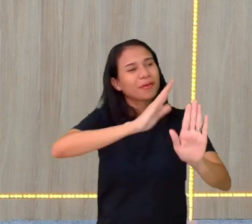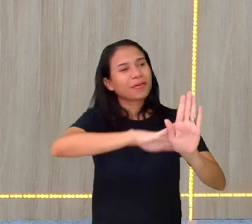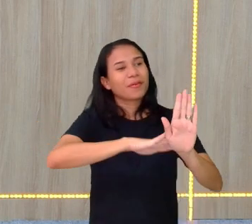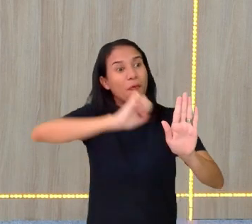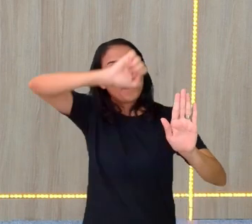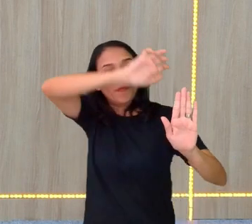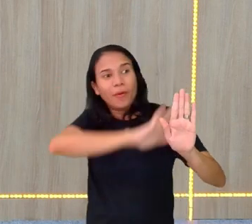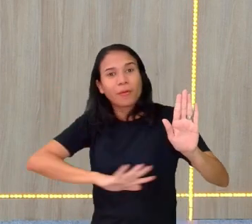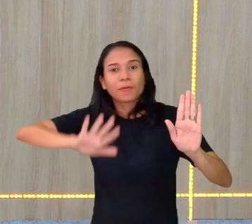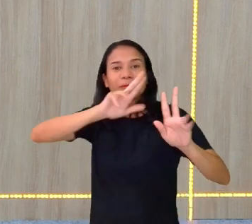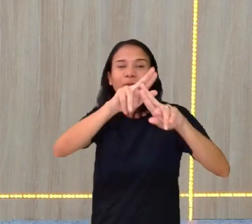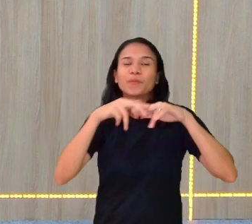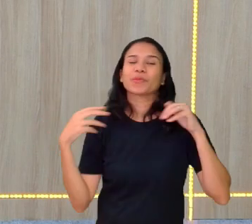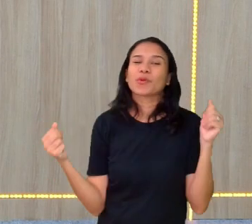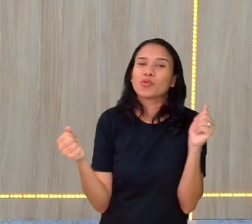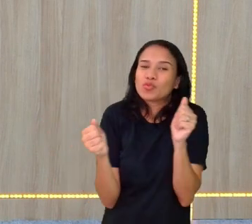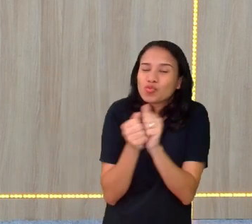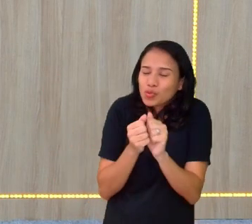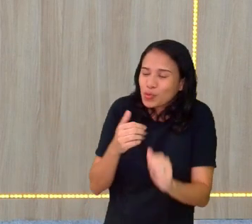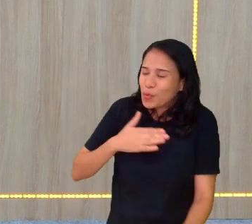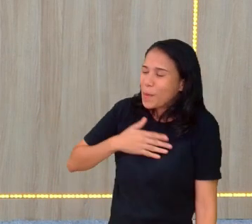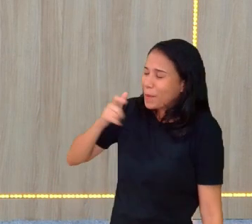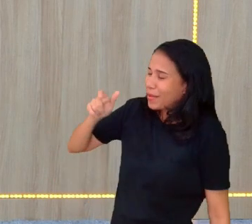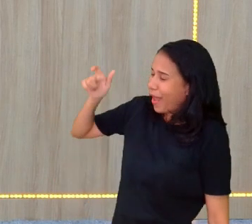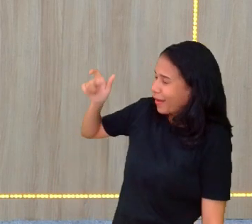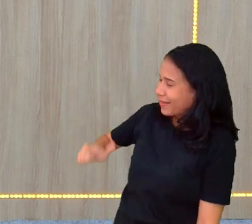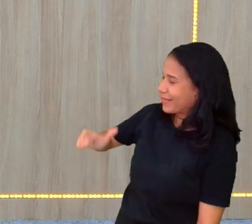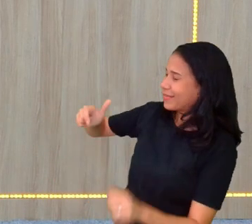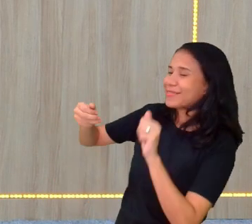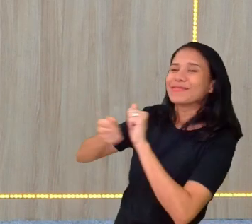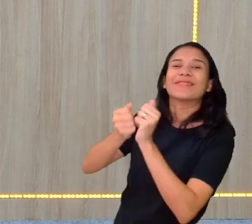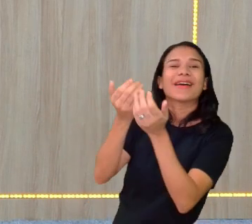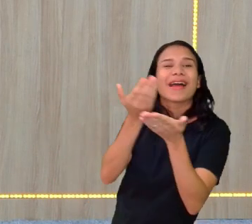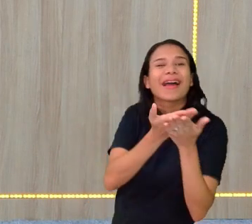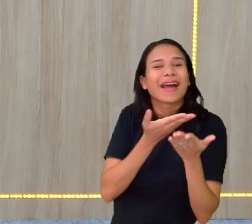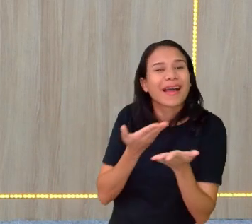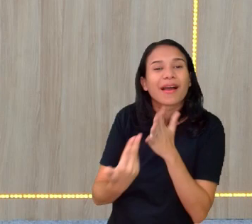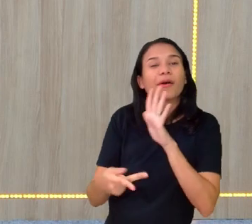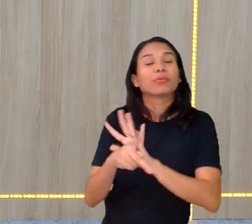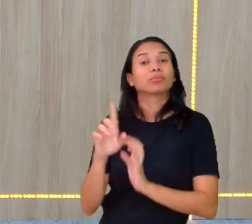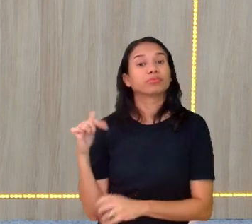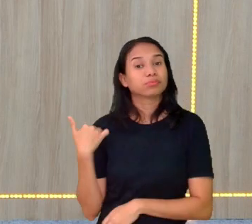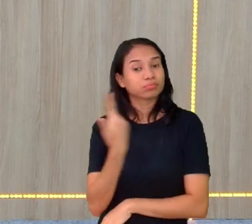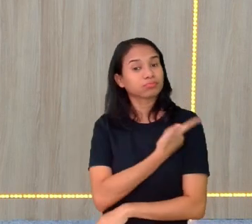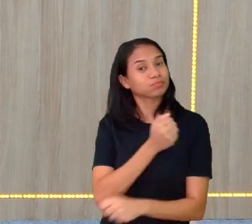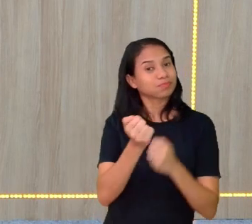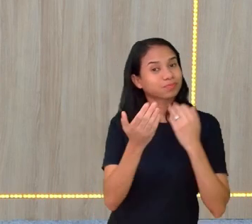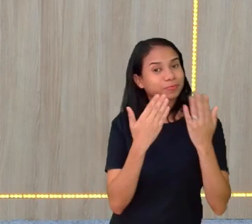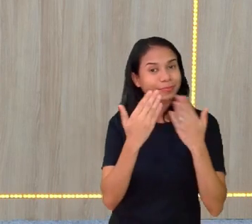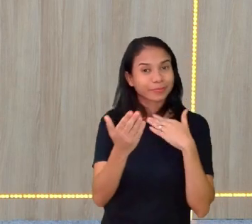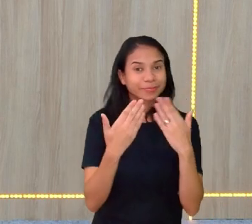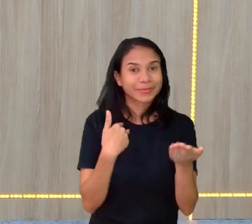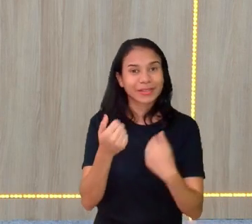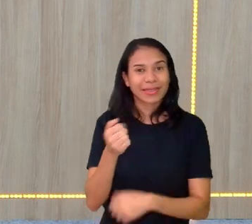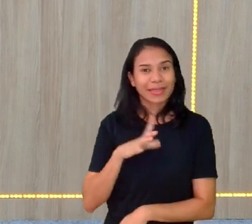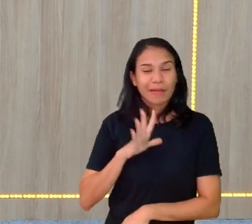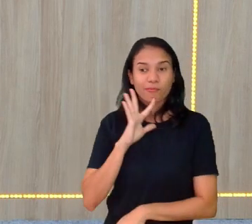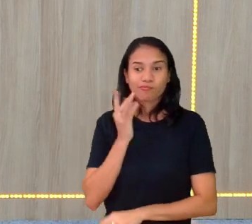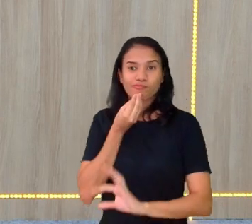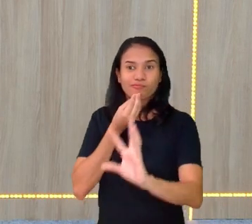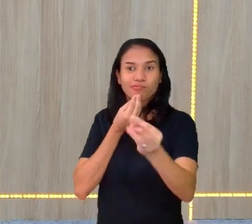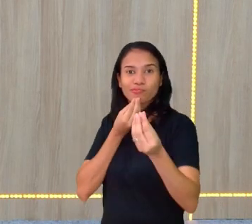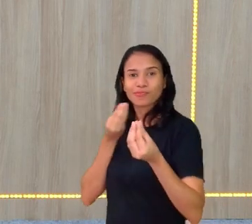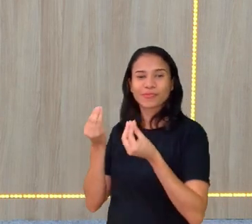produção. E junto aqui comigo para acompanhar essas aulas, para que a gente possa dialogar, né? Fazer essa troca